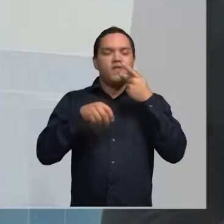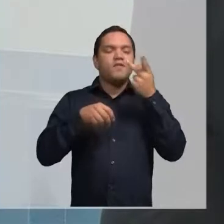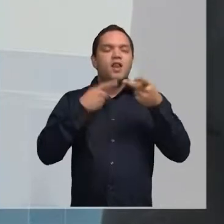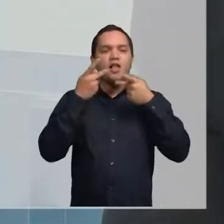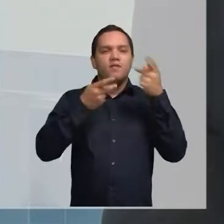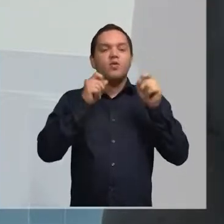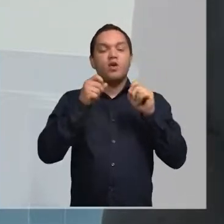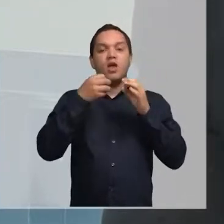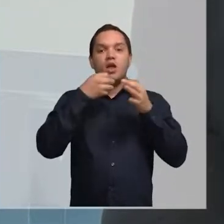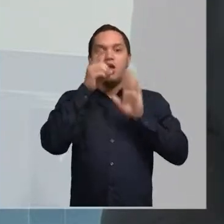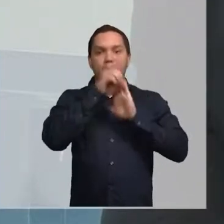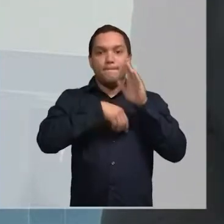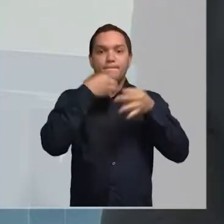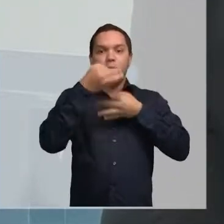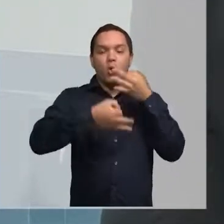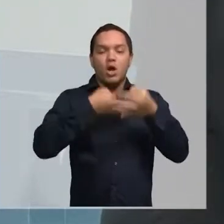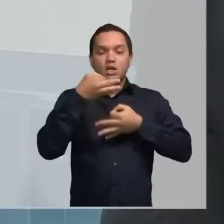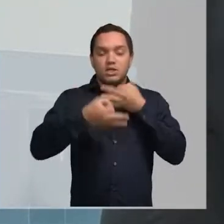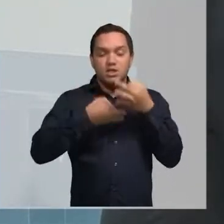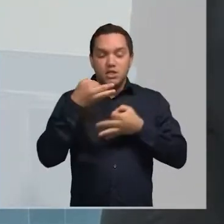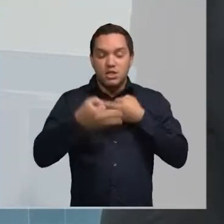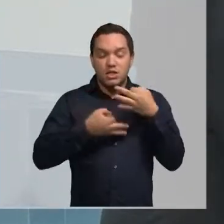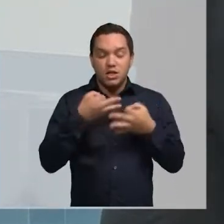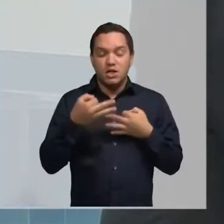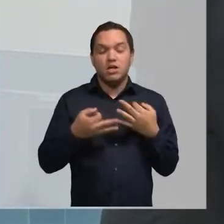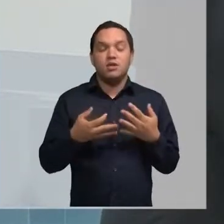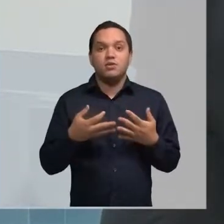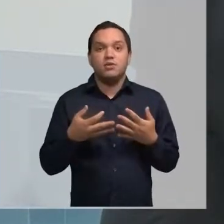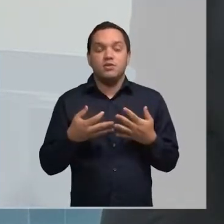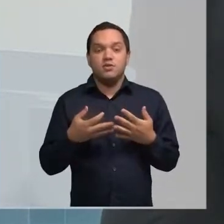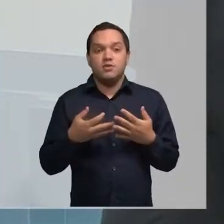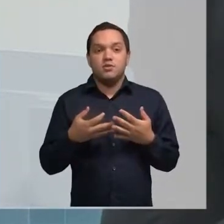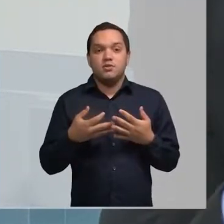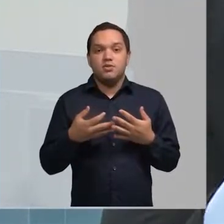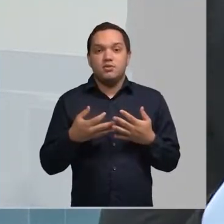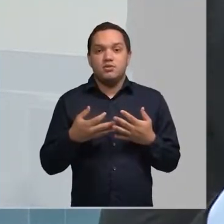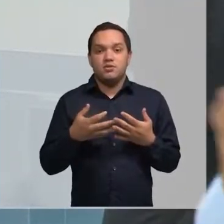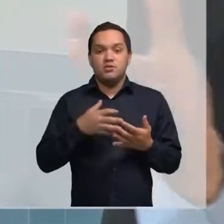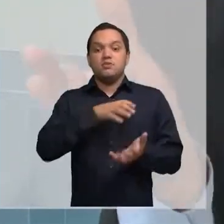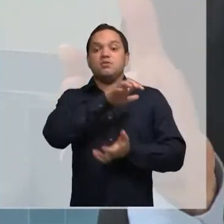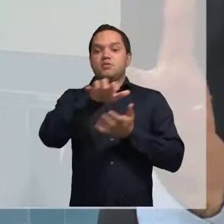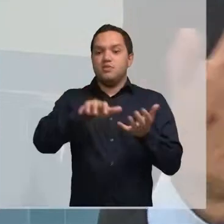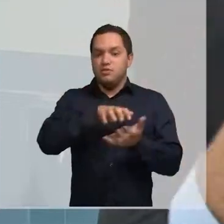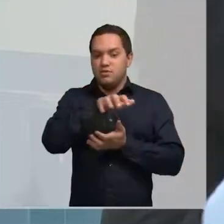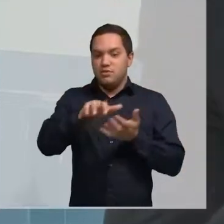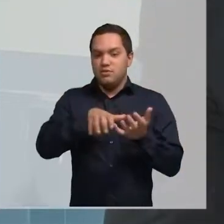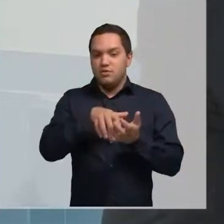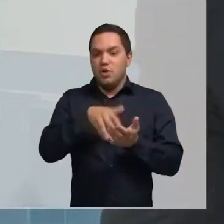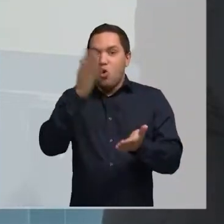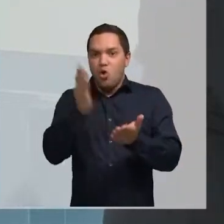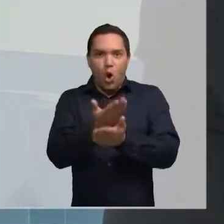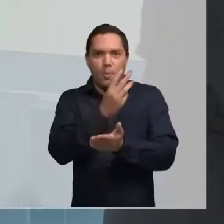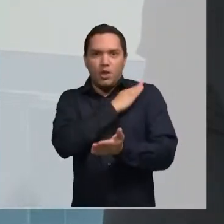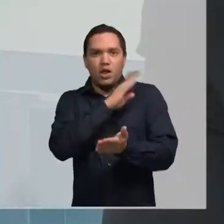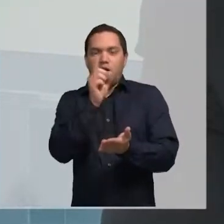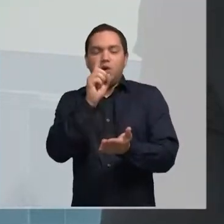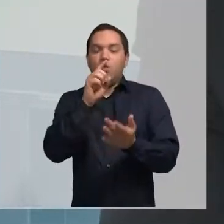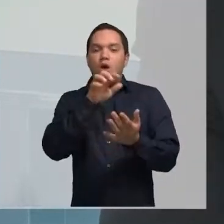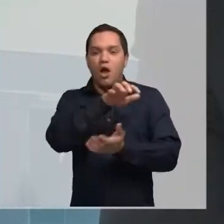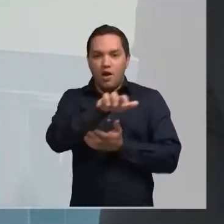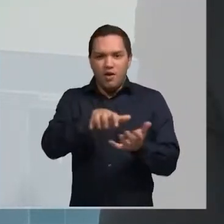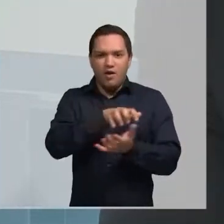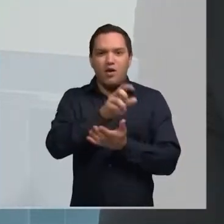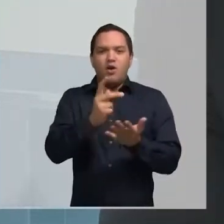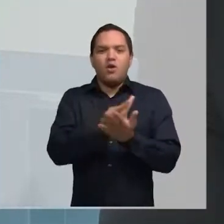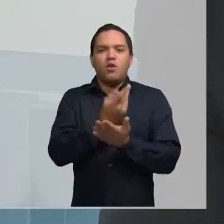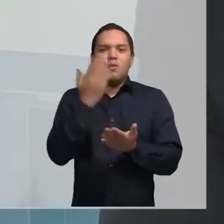a democracia, que a revolução, não é golpe militar não, a revolução que